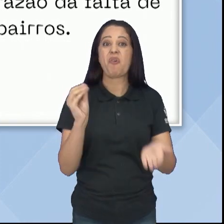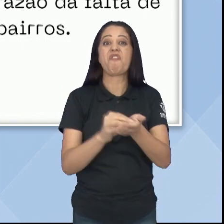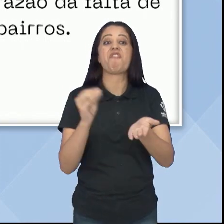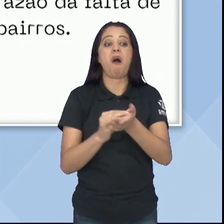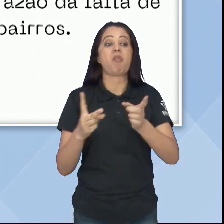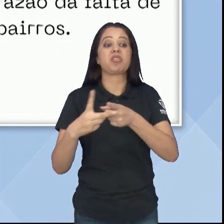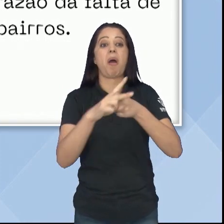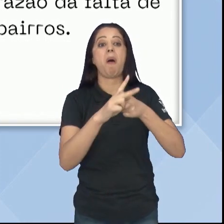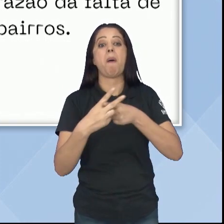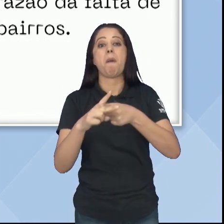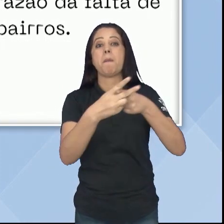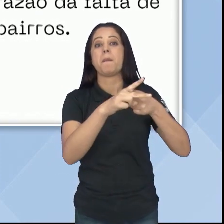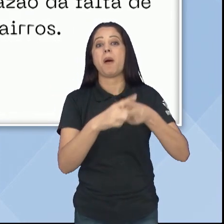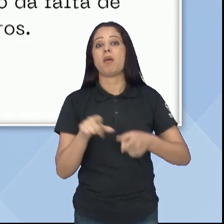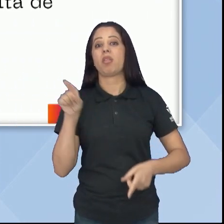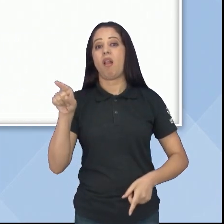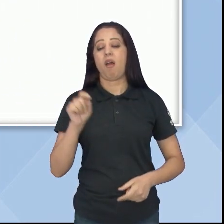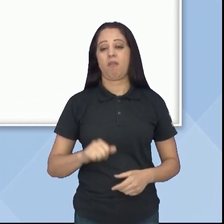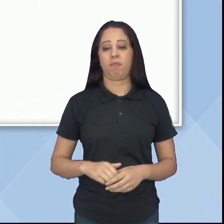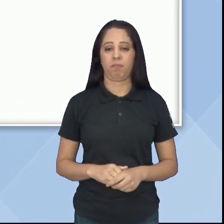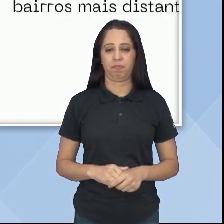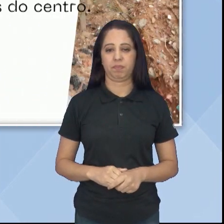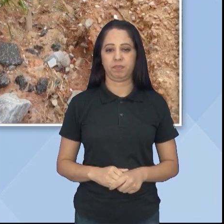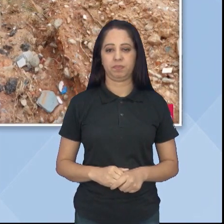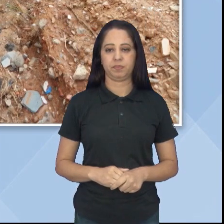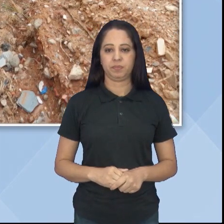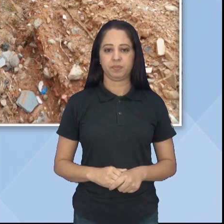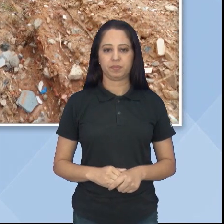dos Campos. Pode passar.